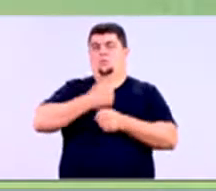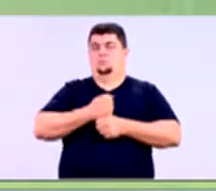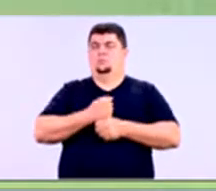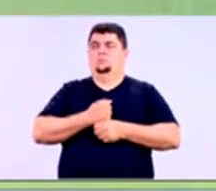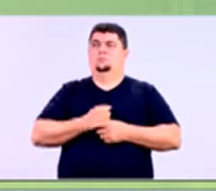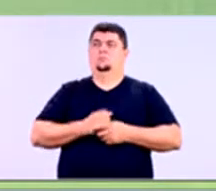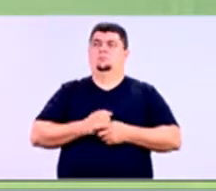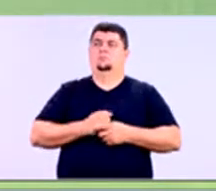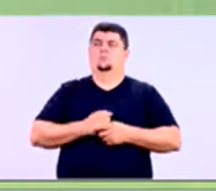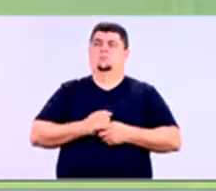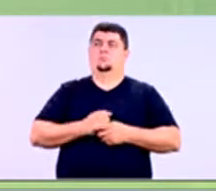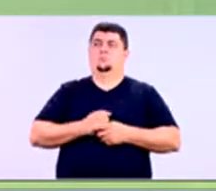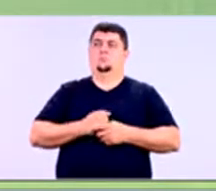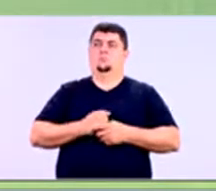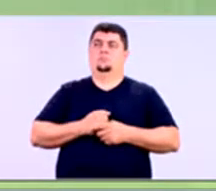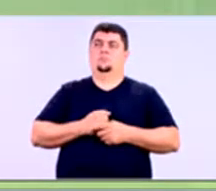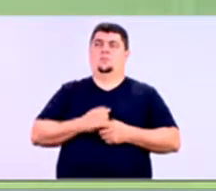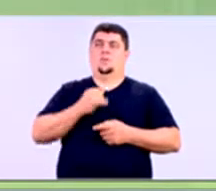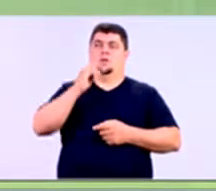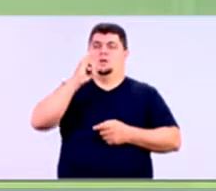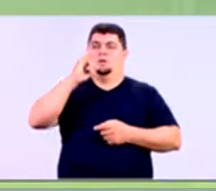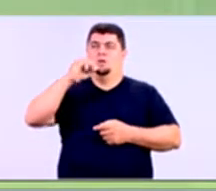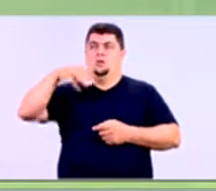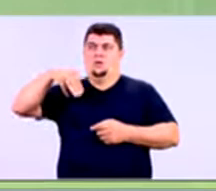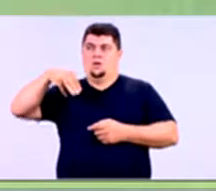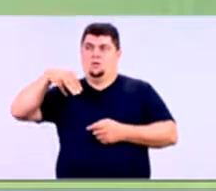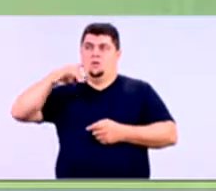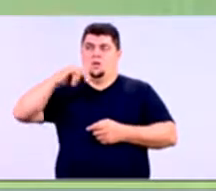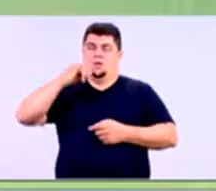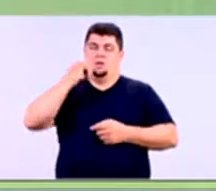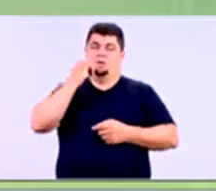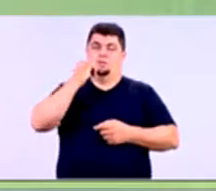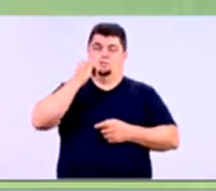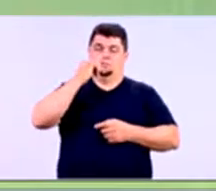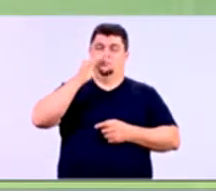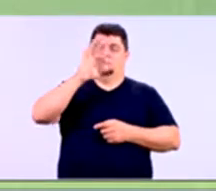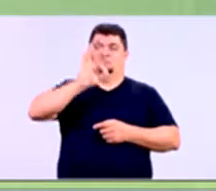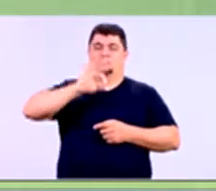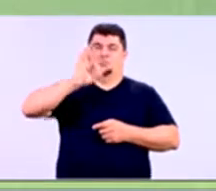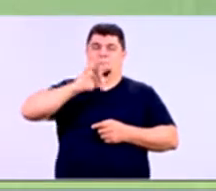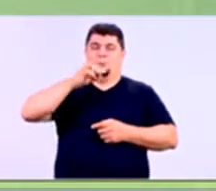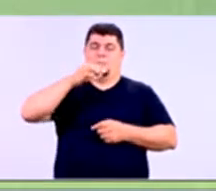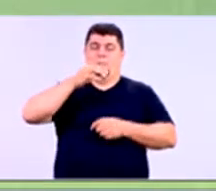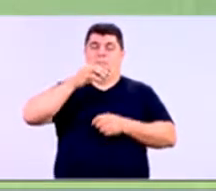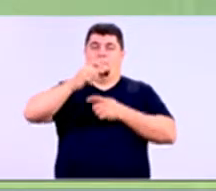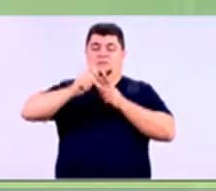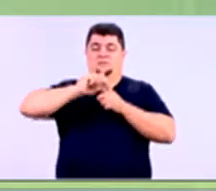procurando. IM é a taxa mensal, ou seja,